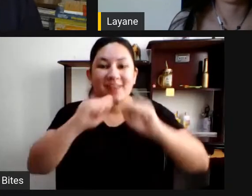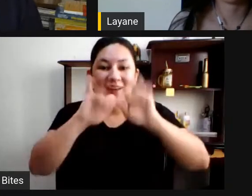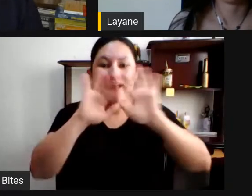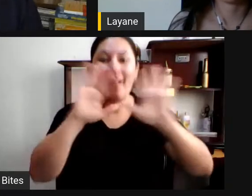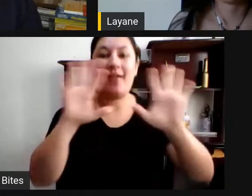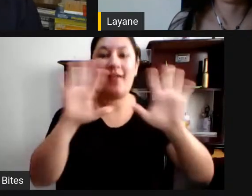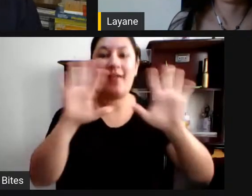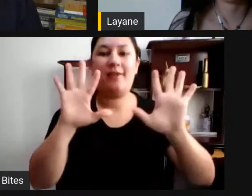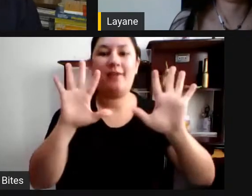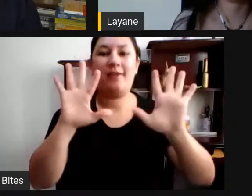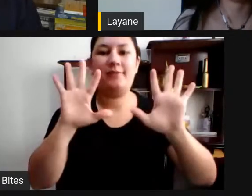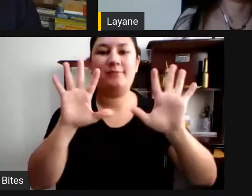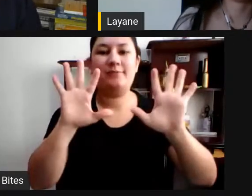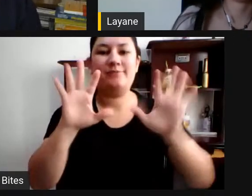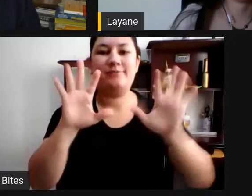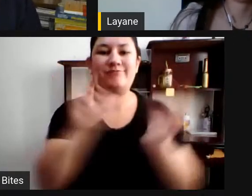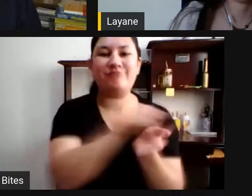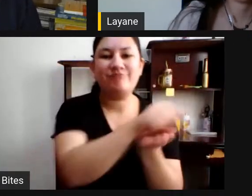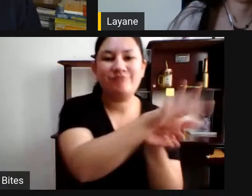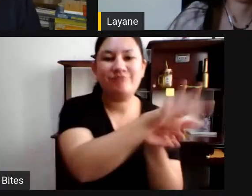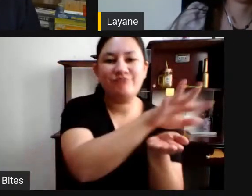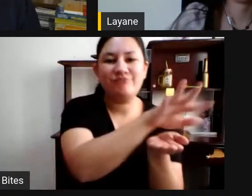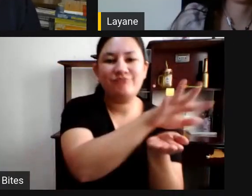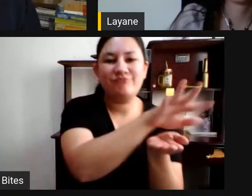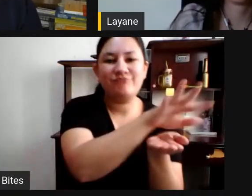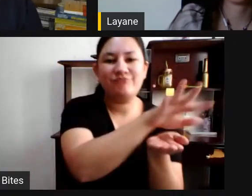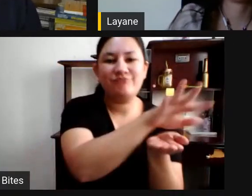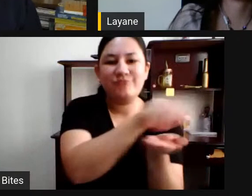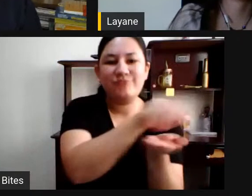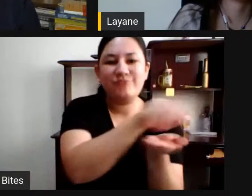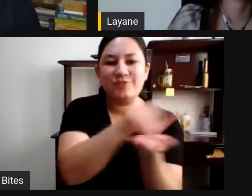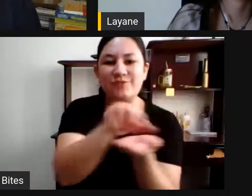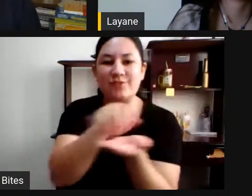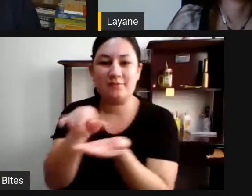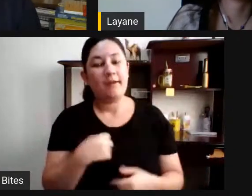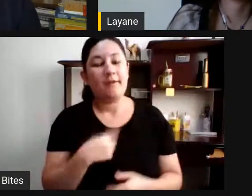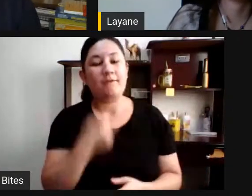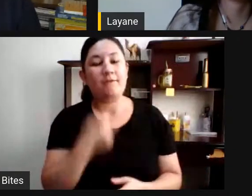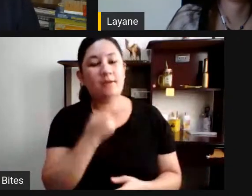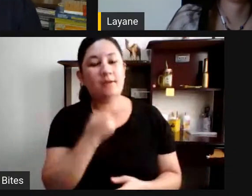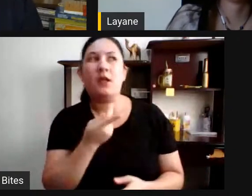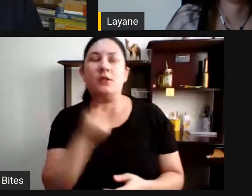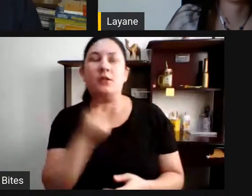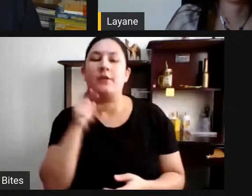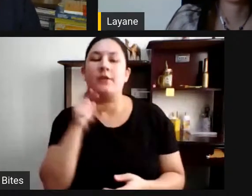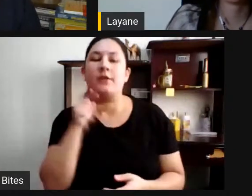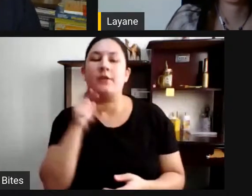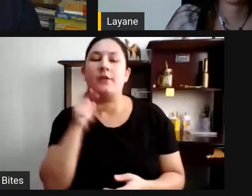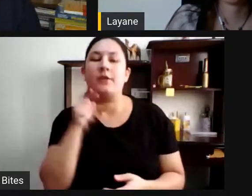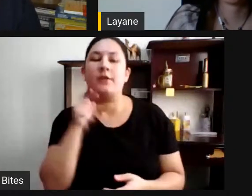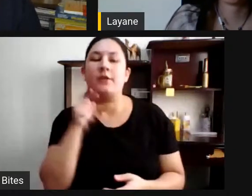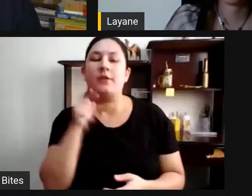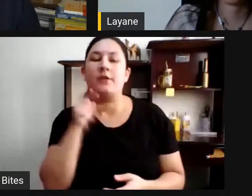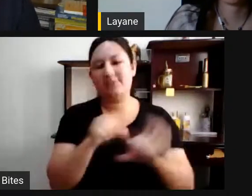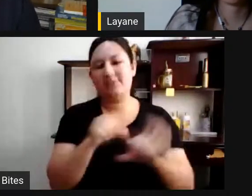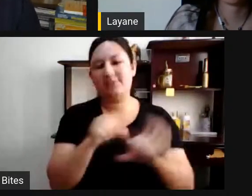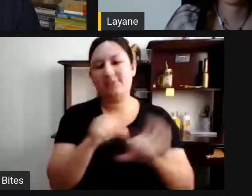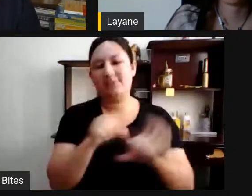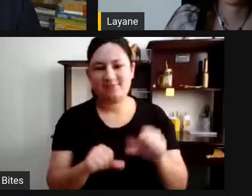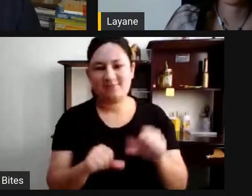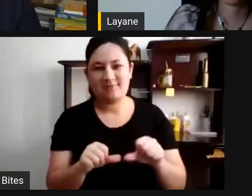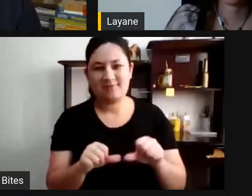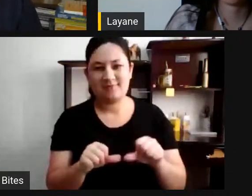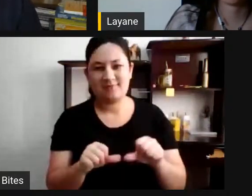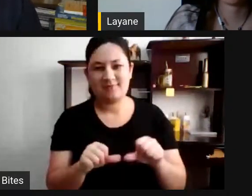suponho que você está fazendo já alguma coisa para mudar esse quadro não acho que seja só isso que seja